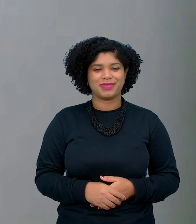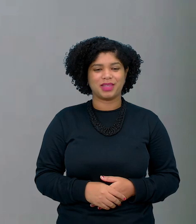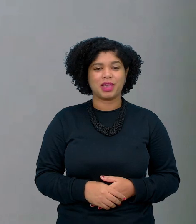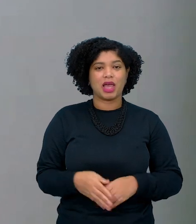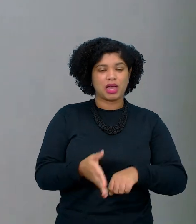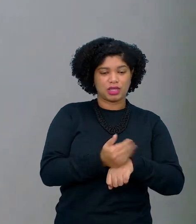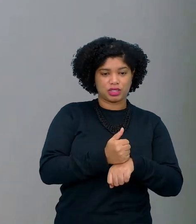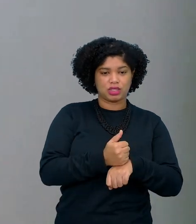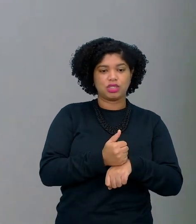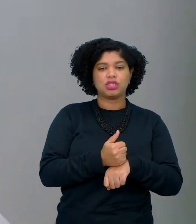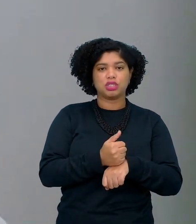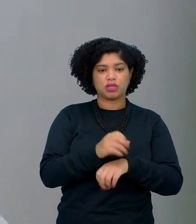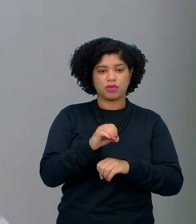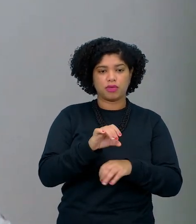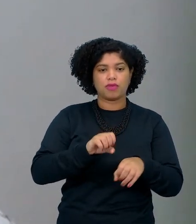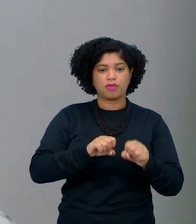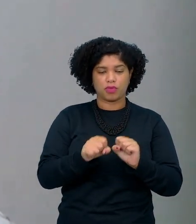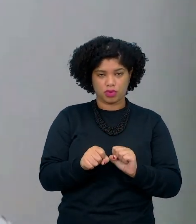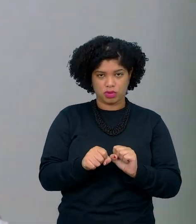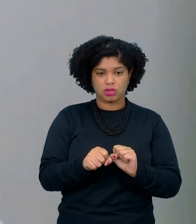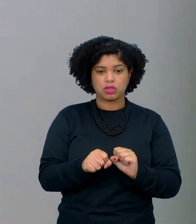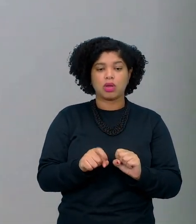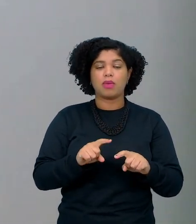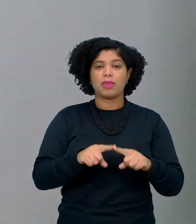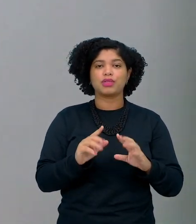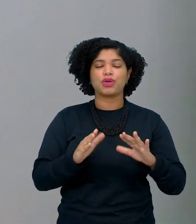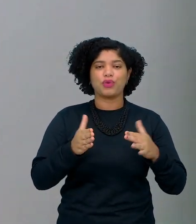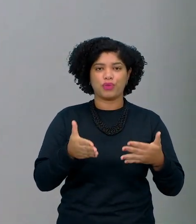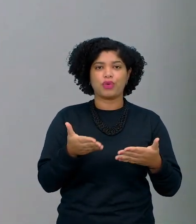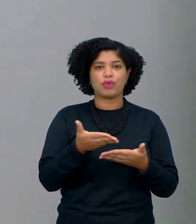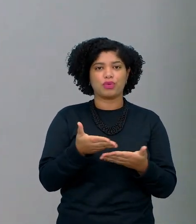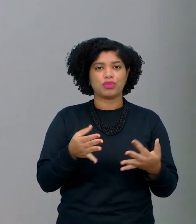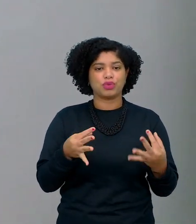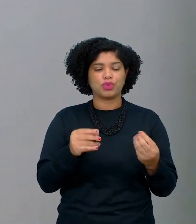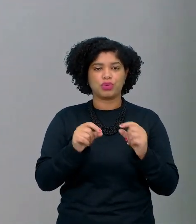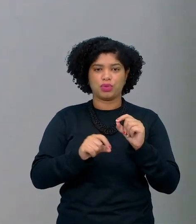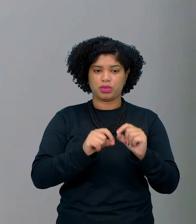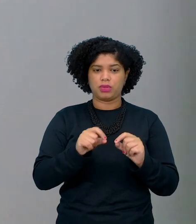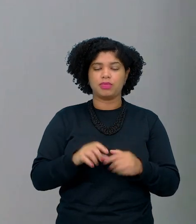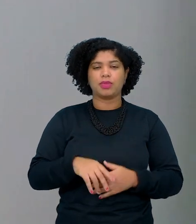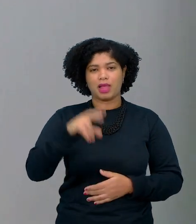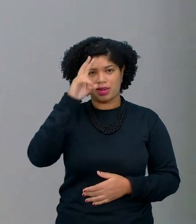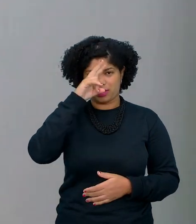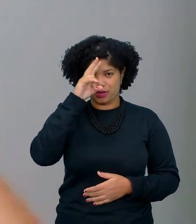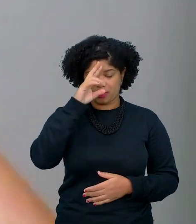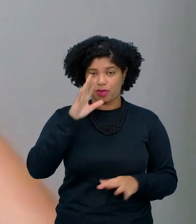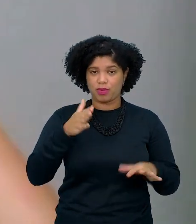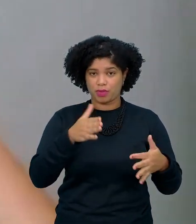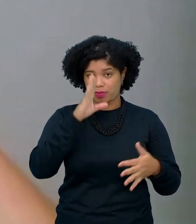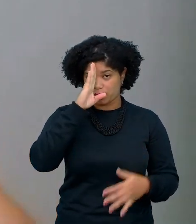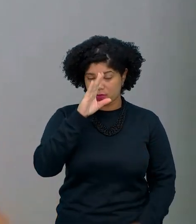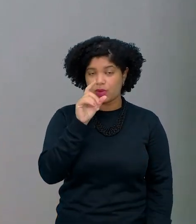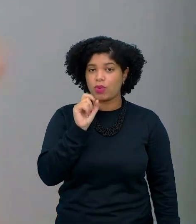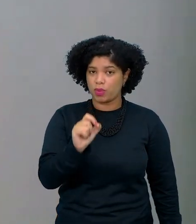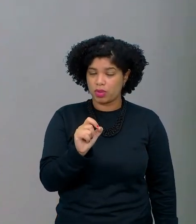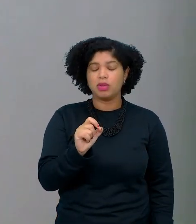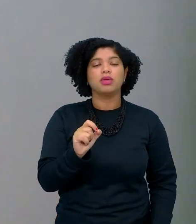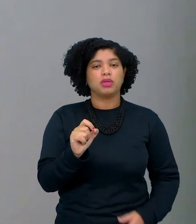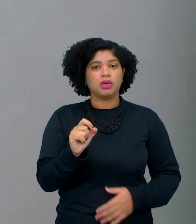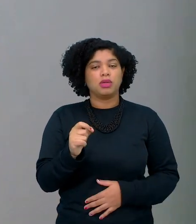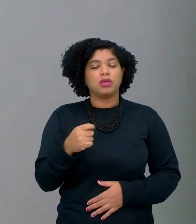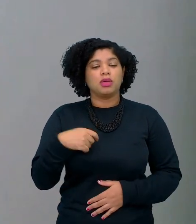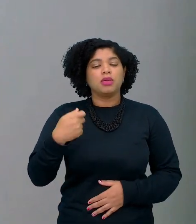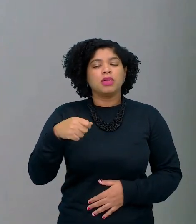cedo a formação, mas eu queria dar um enfoque junto a vocês, lembrando sempre, pessoal, de ter um pouquinho